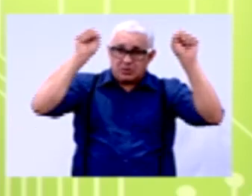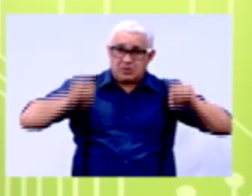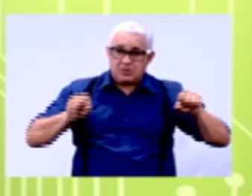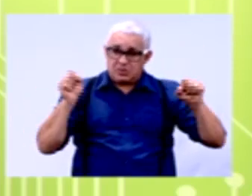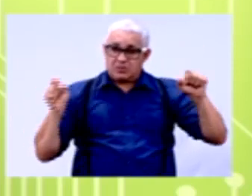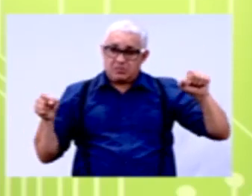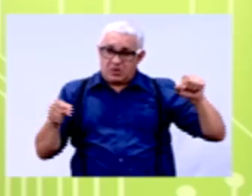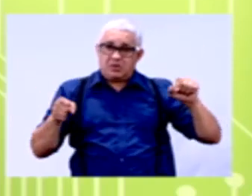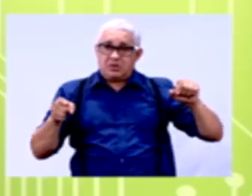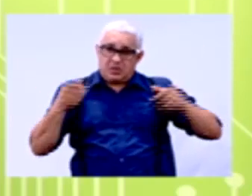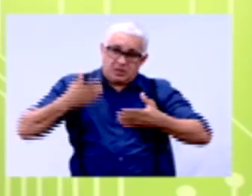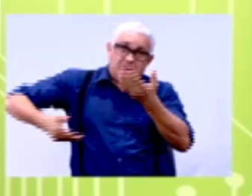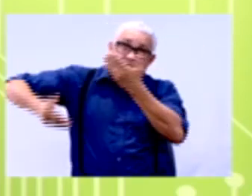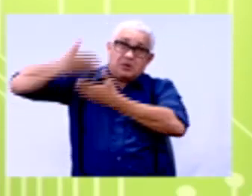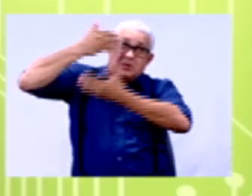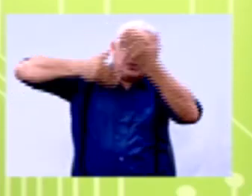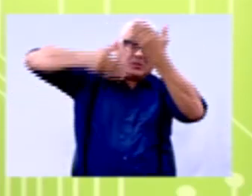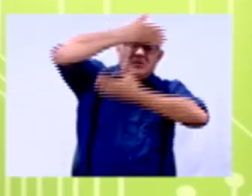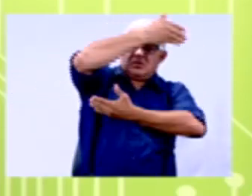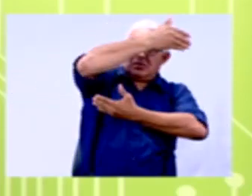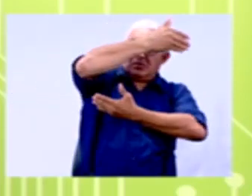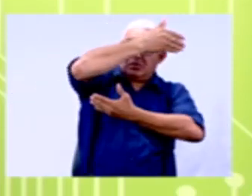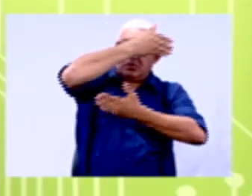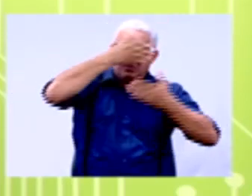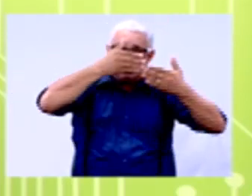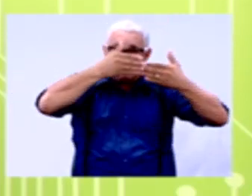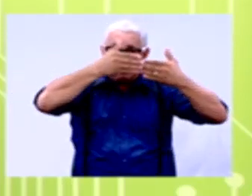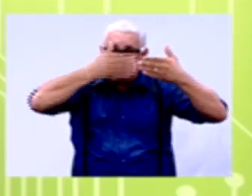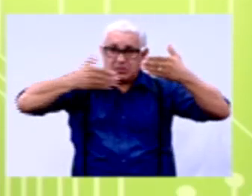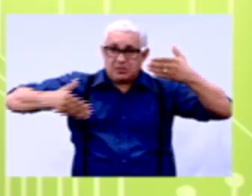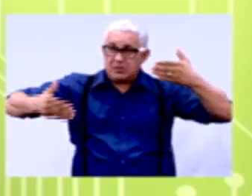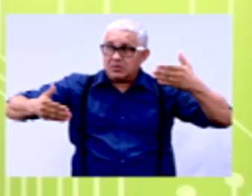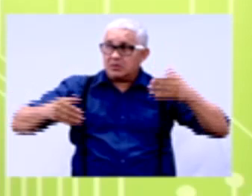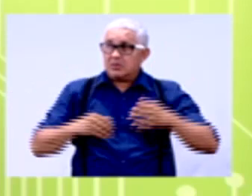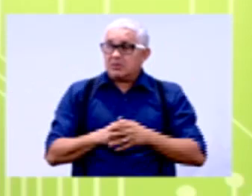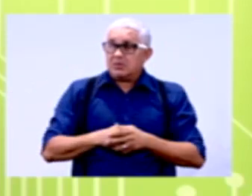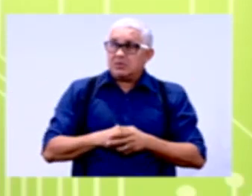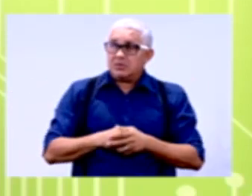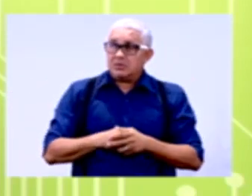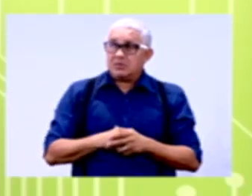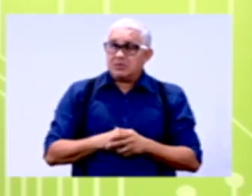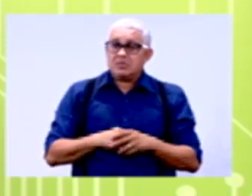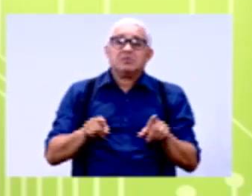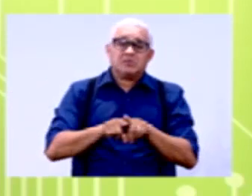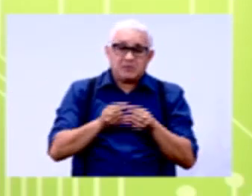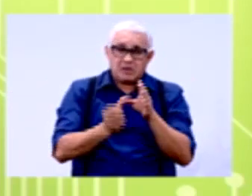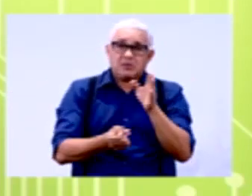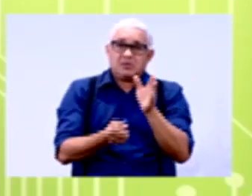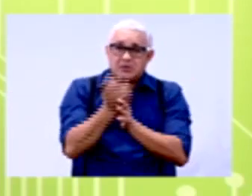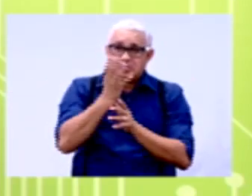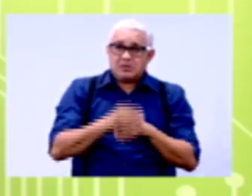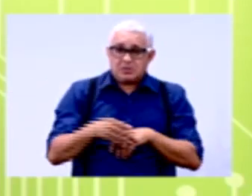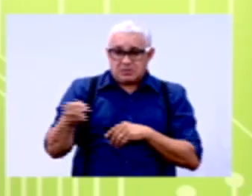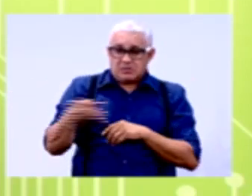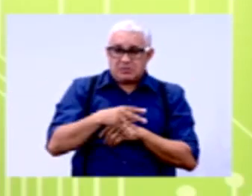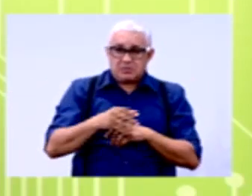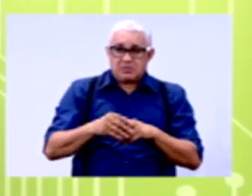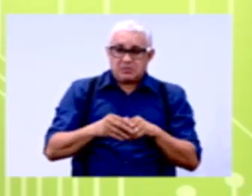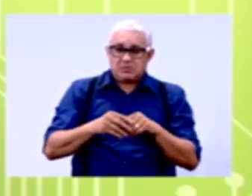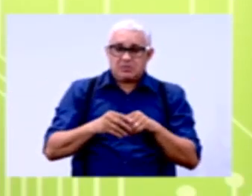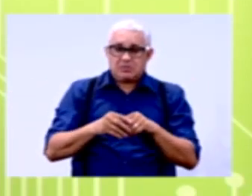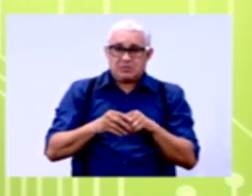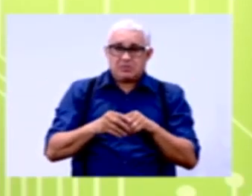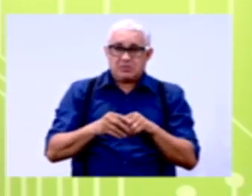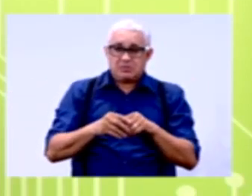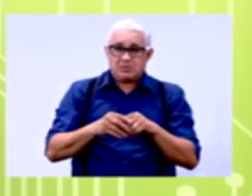a sessão compartilhada com todas as abas, certo? Independente disso, se você criar uma nova janela, abrir uma